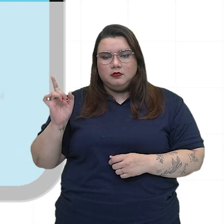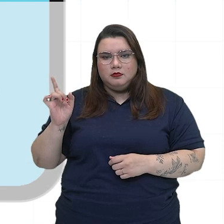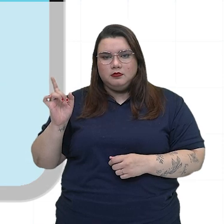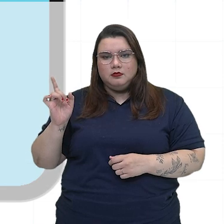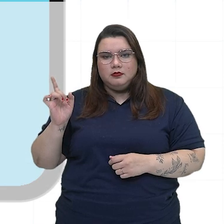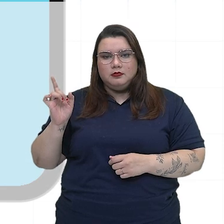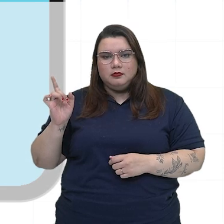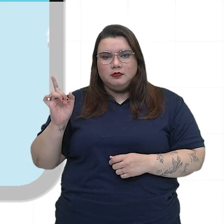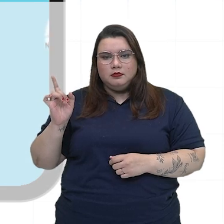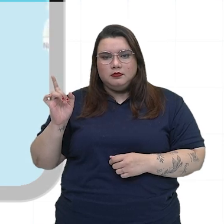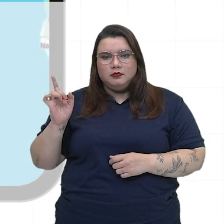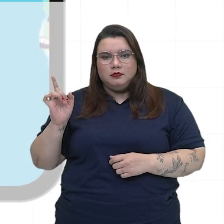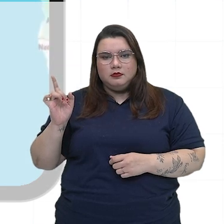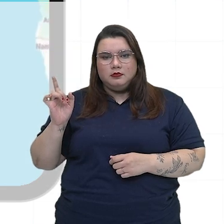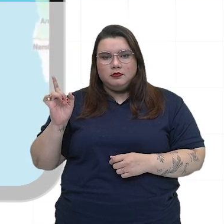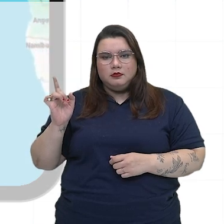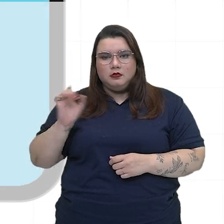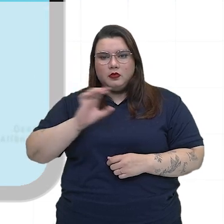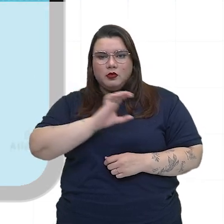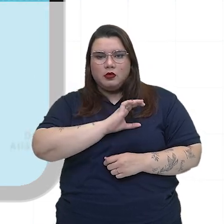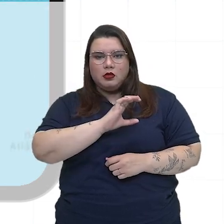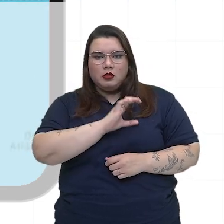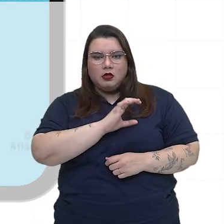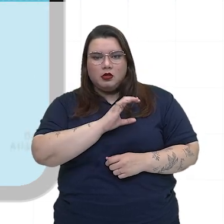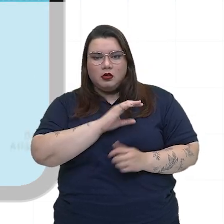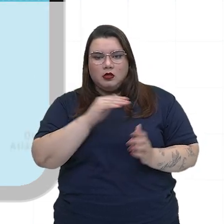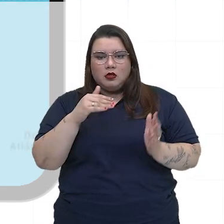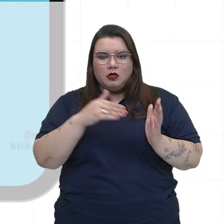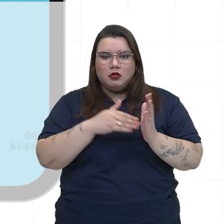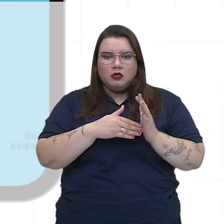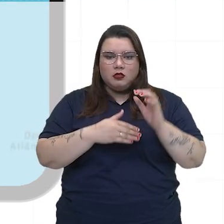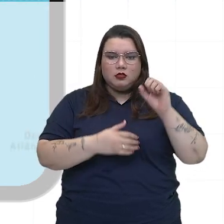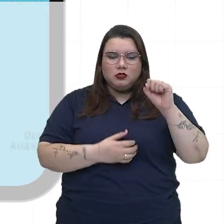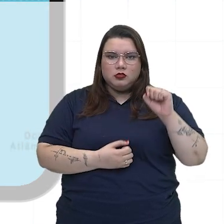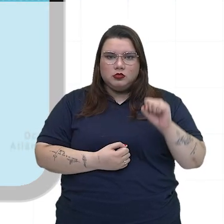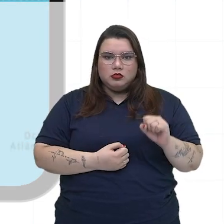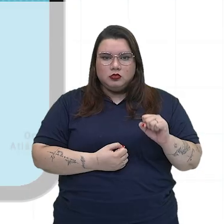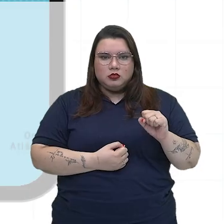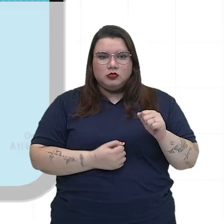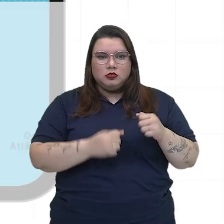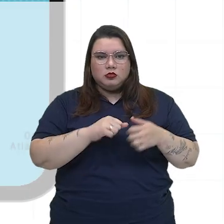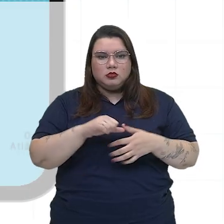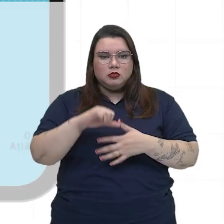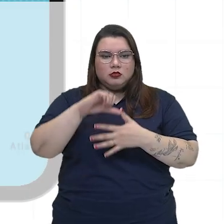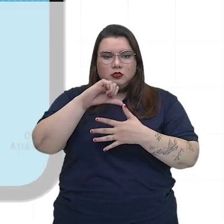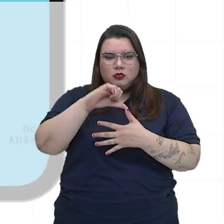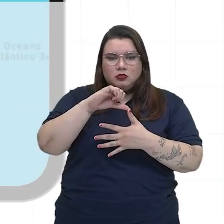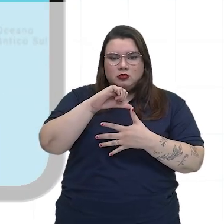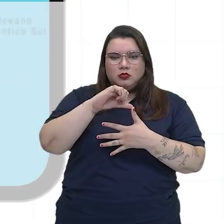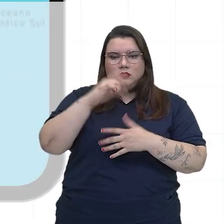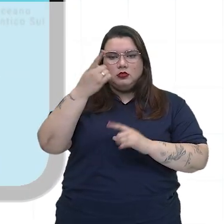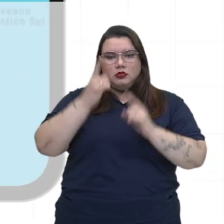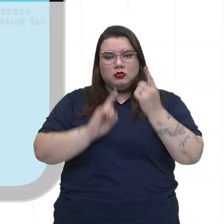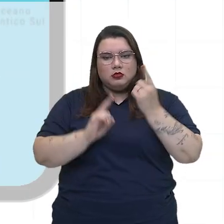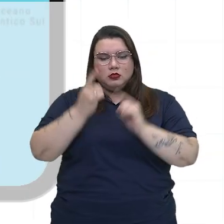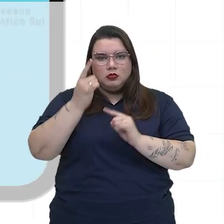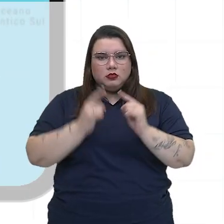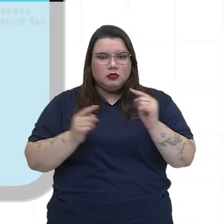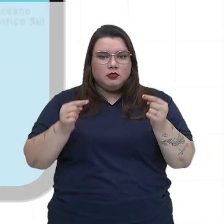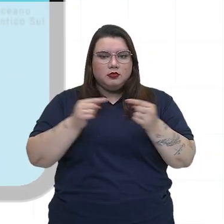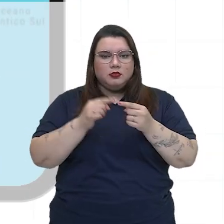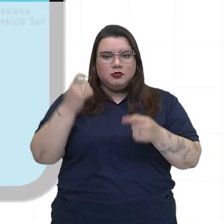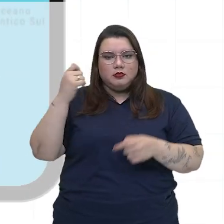americano. Então, lá do Canadá até o sul da América do Sul, com o Chile e